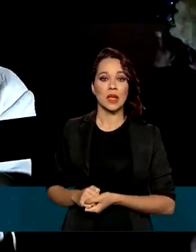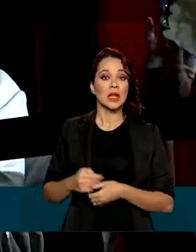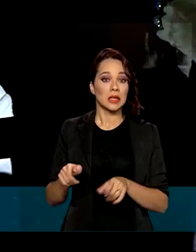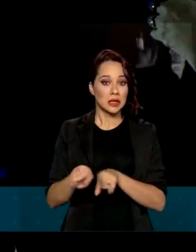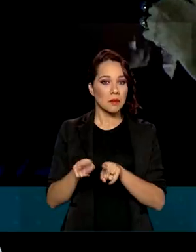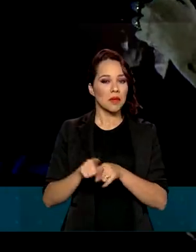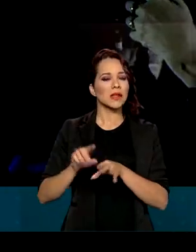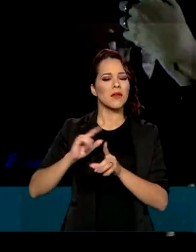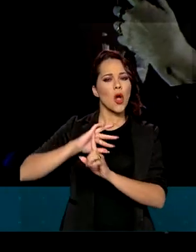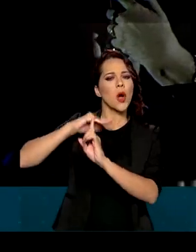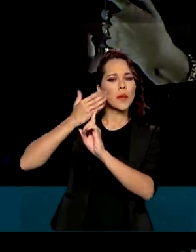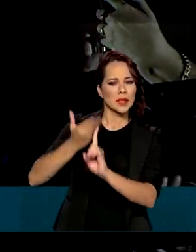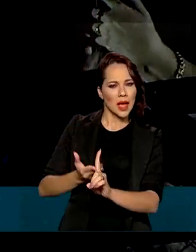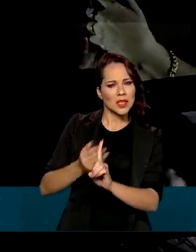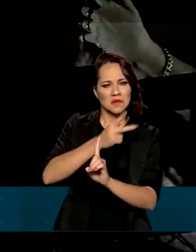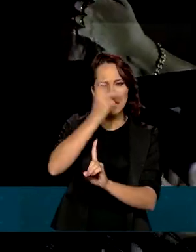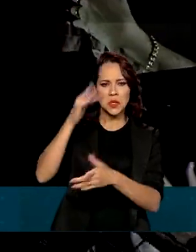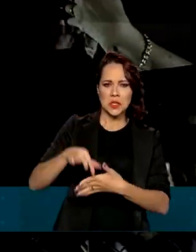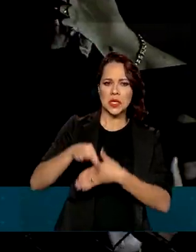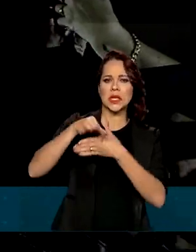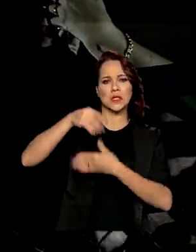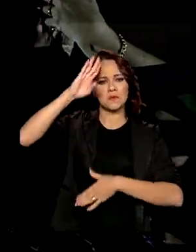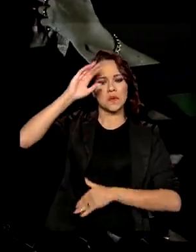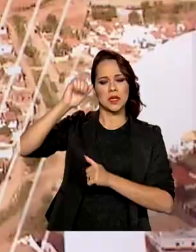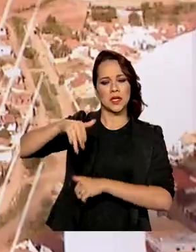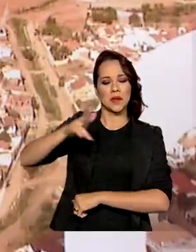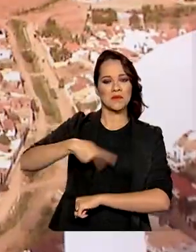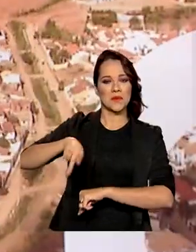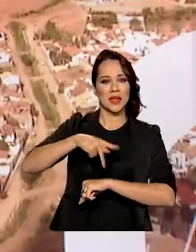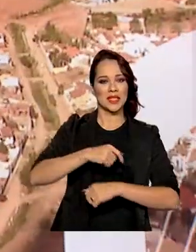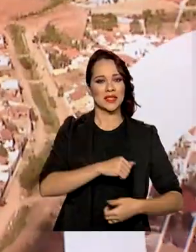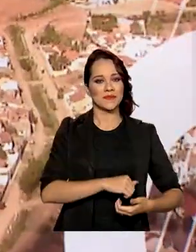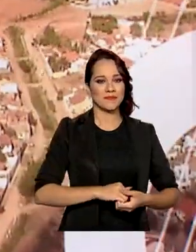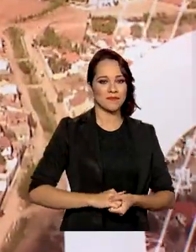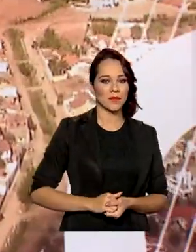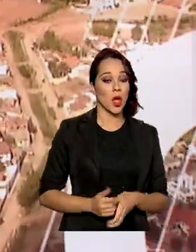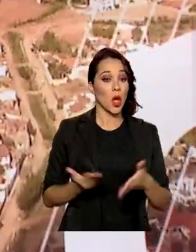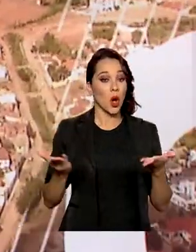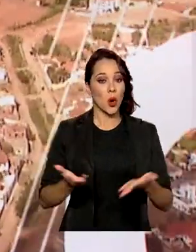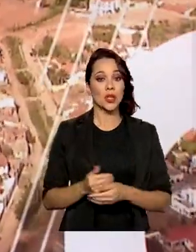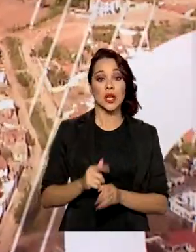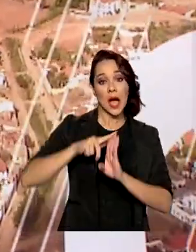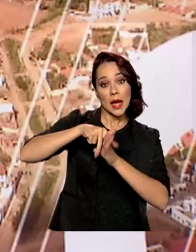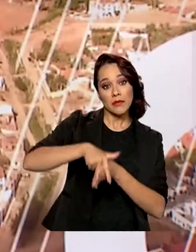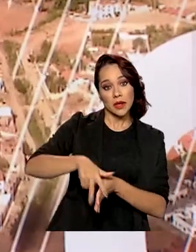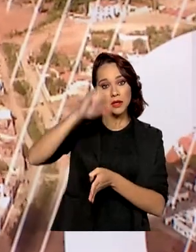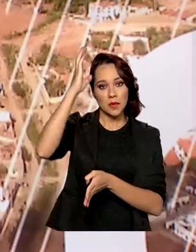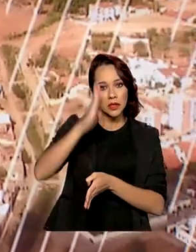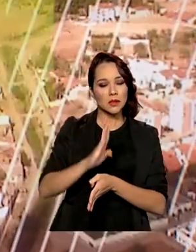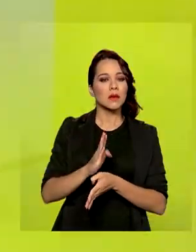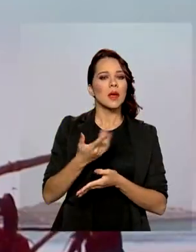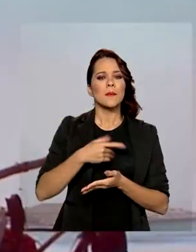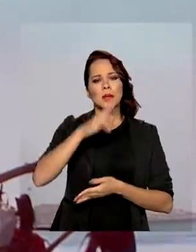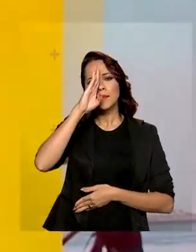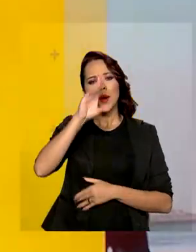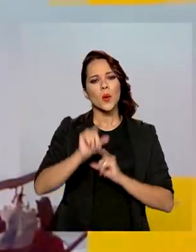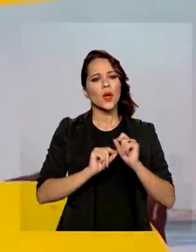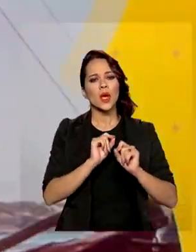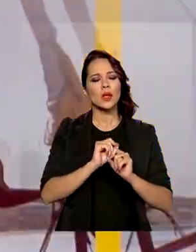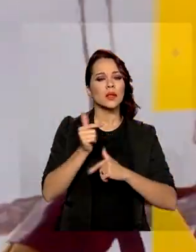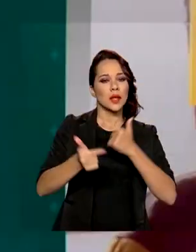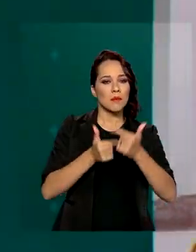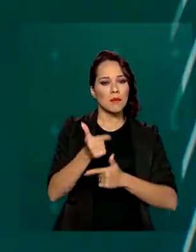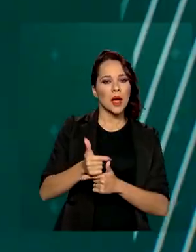além de homenagens a grandes líderes militares do país. Atualmente, a Cavalaria Brasileira realiza principalmente